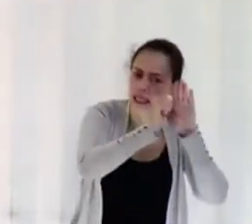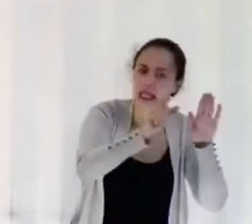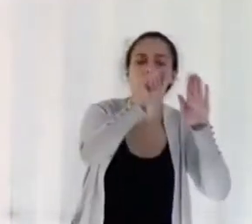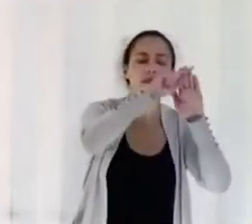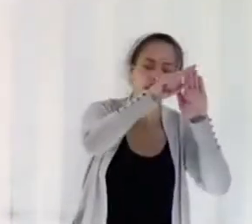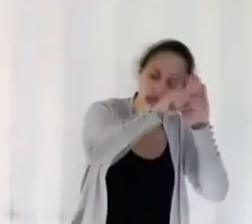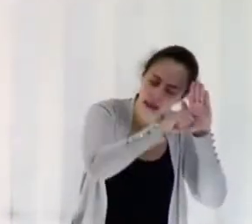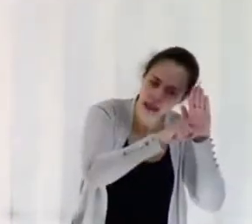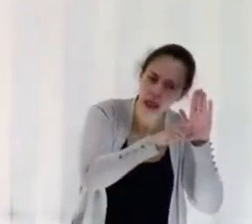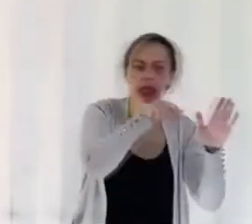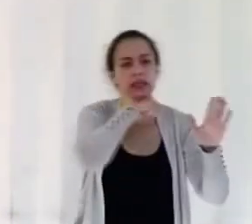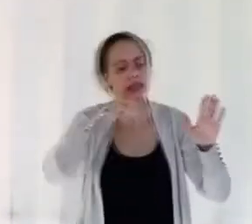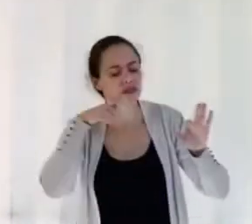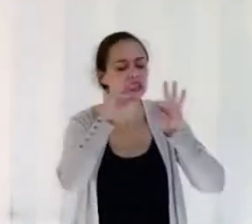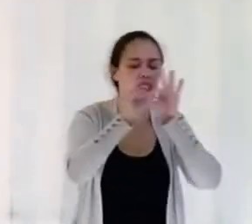várias e estranhas.